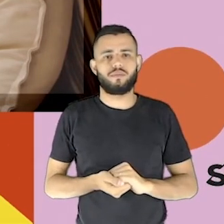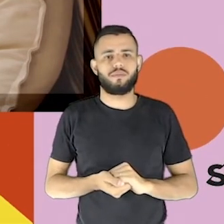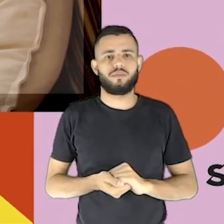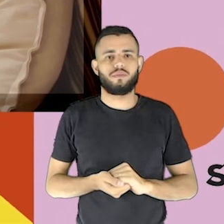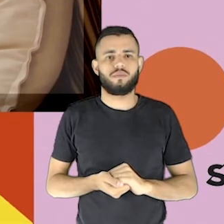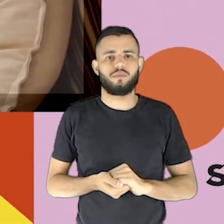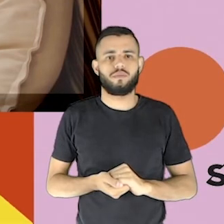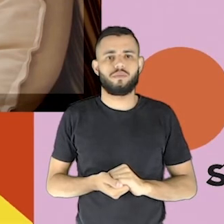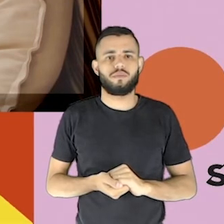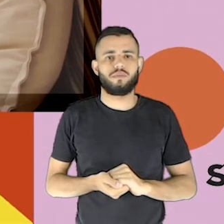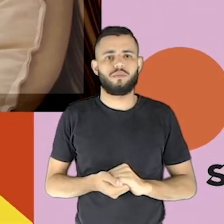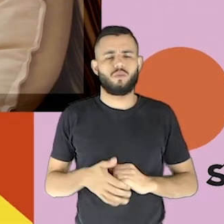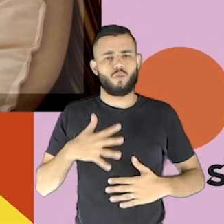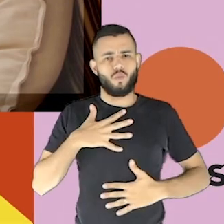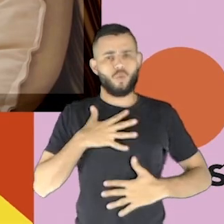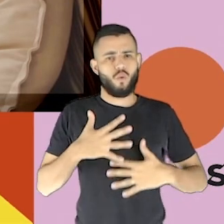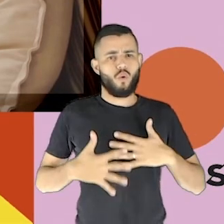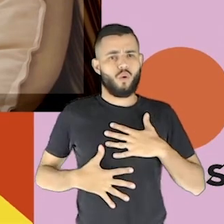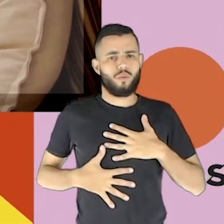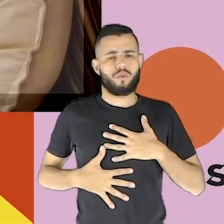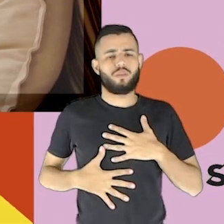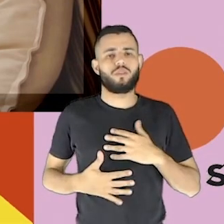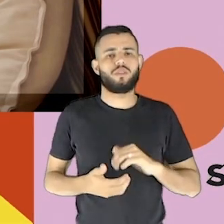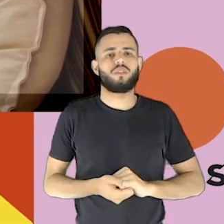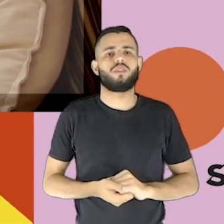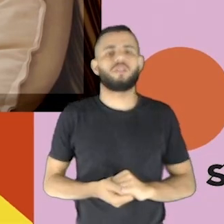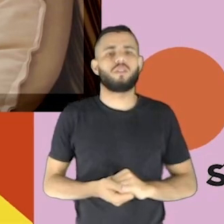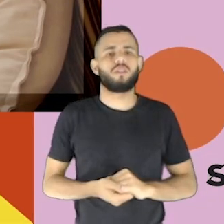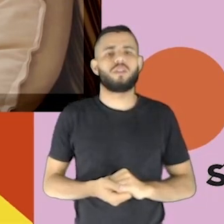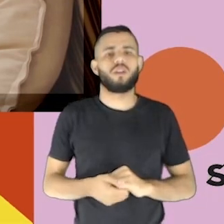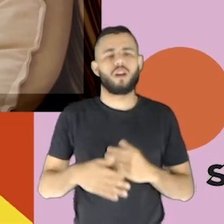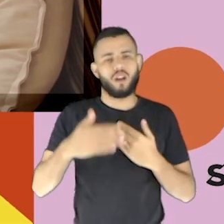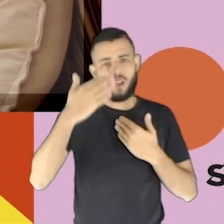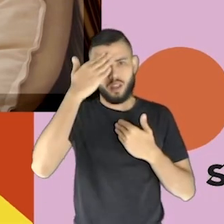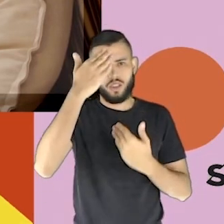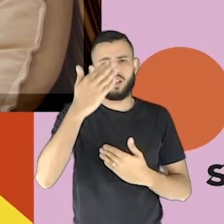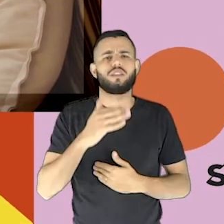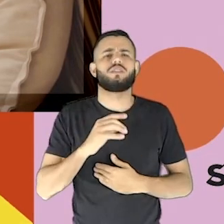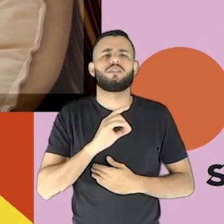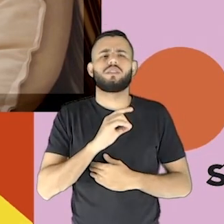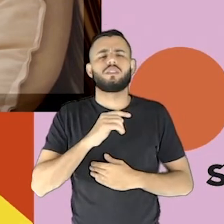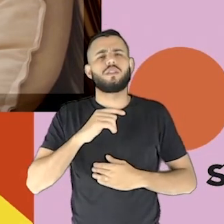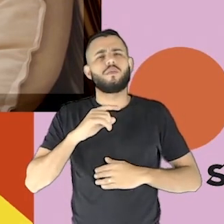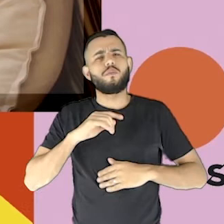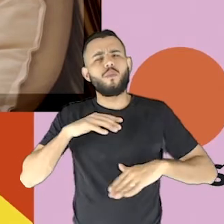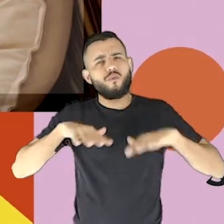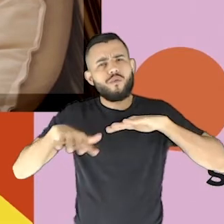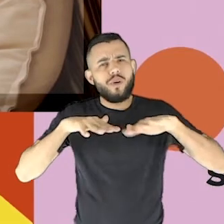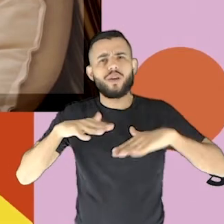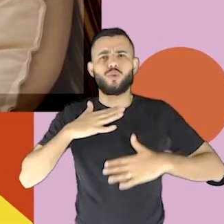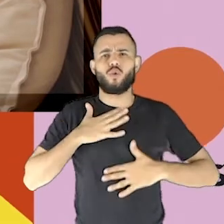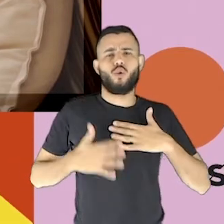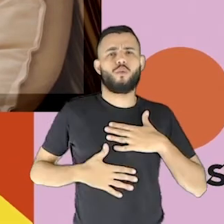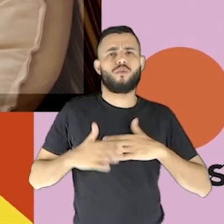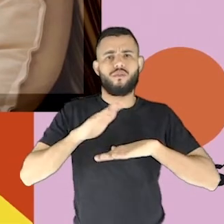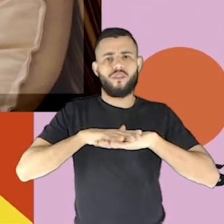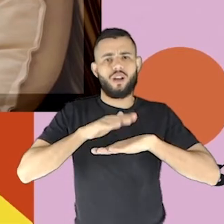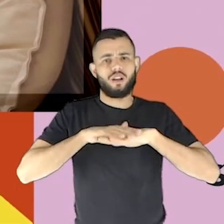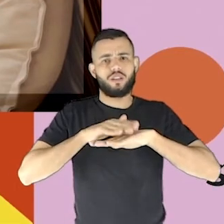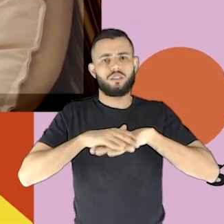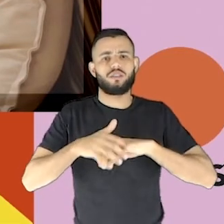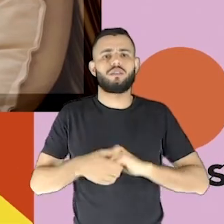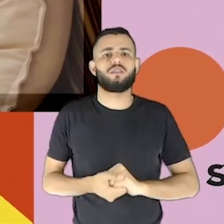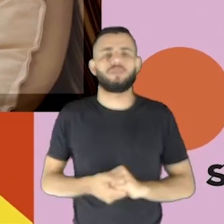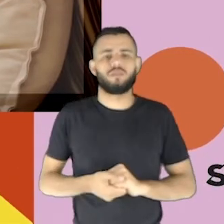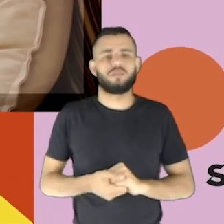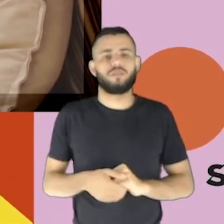Percebe o teu corpo. Agradece por cada movimento que teu corpo faz. Solta o ar,